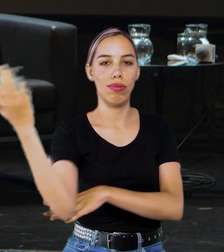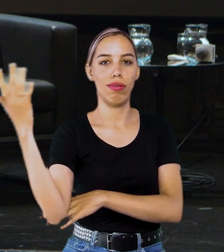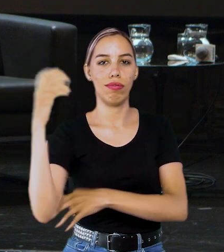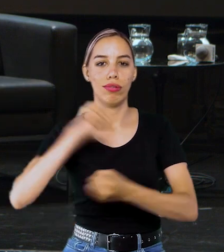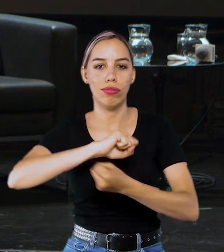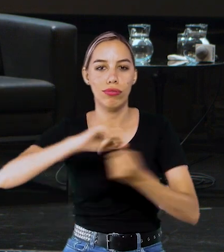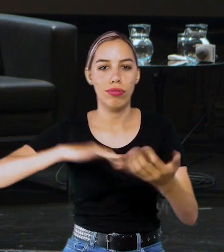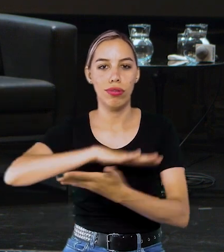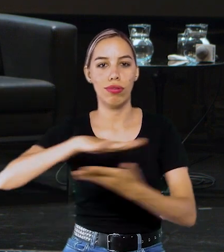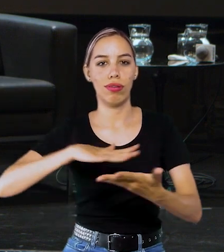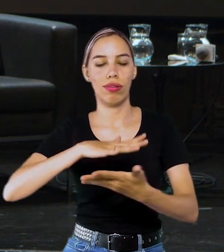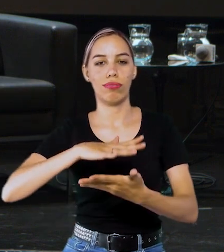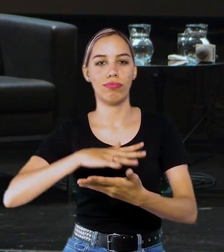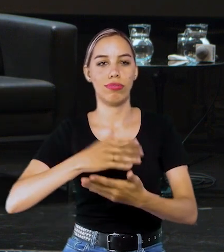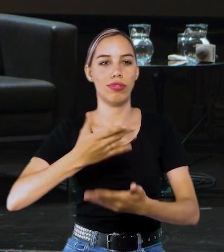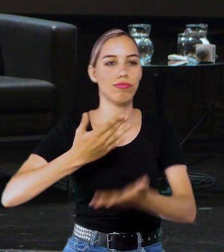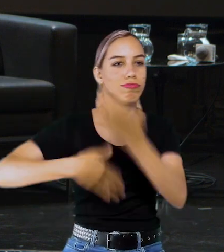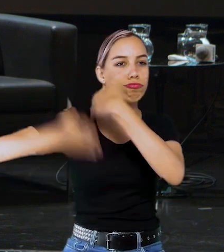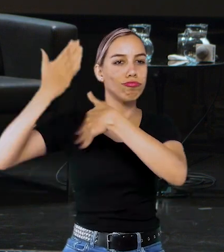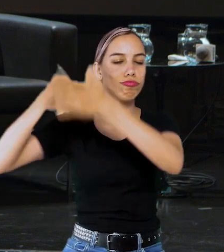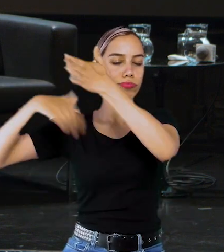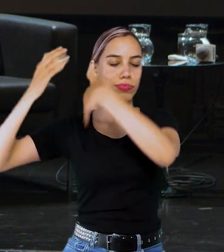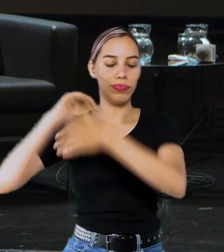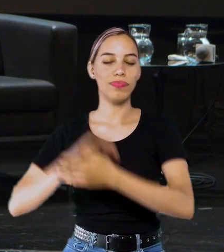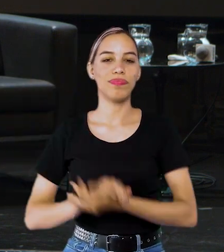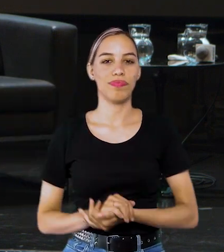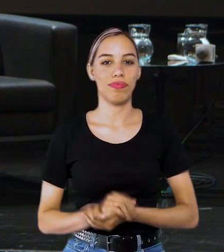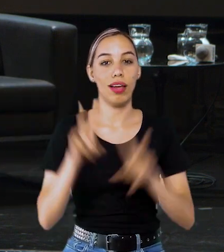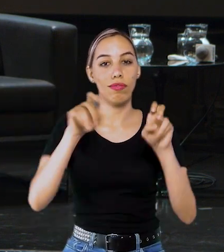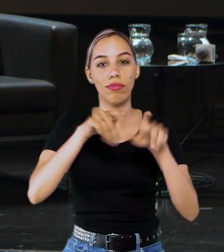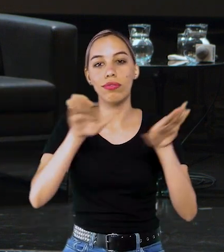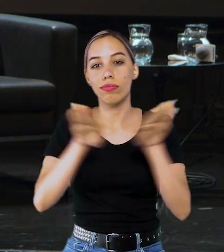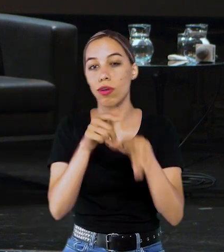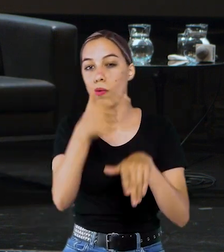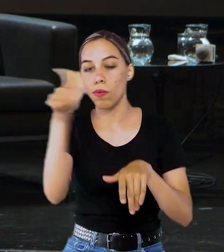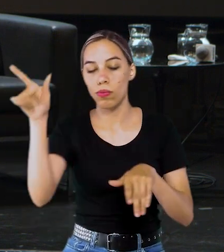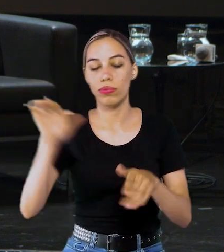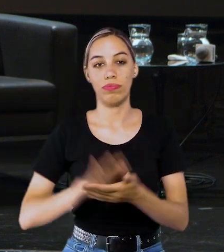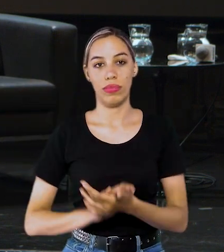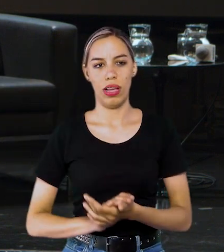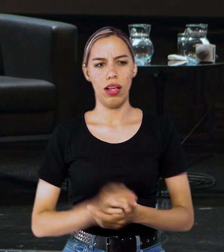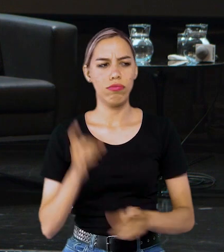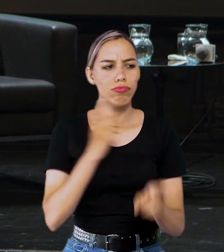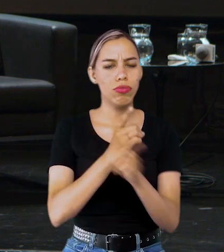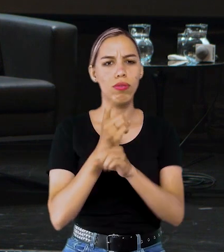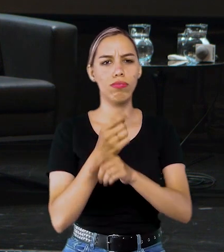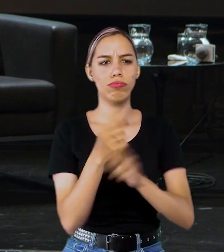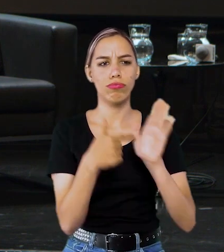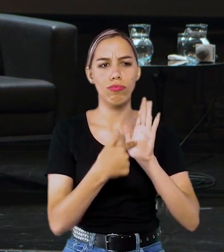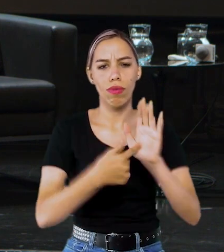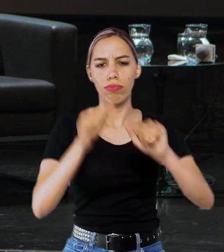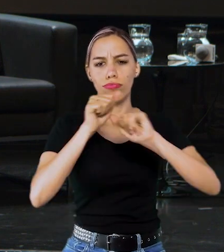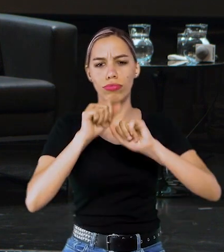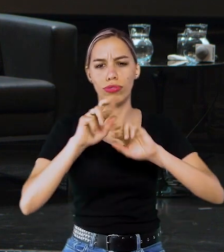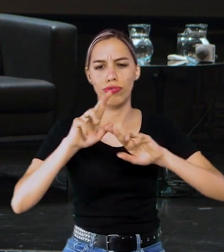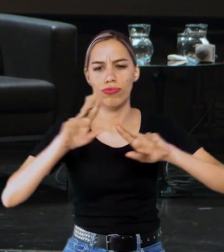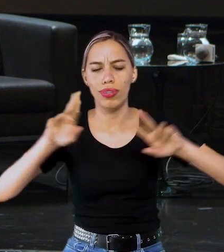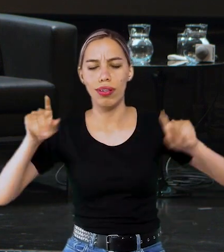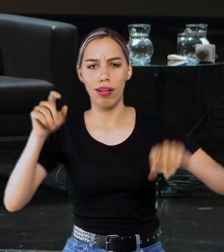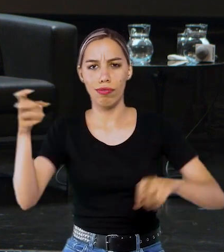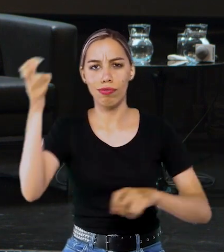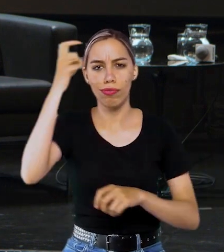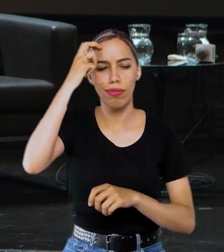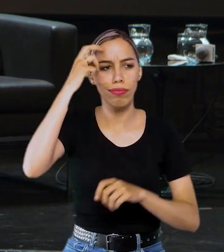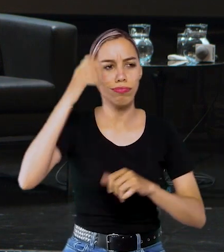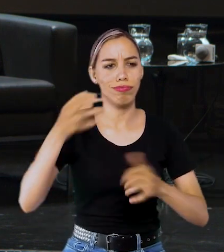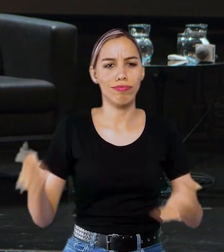ancestralidade, sustentabilidade, entre outros assuntos. Estes encontros valorizam a diversidade cultural, ao visibilizar